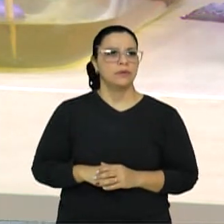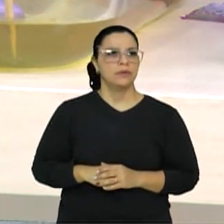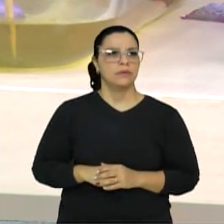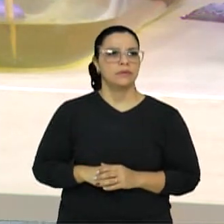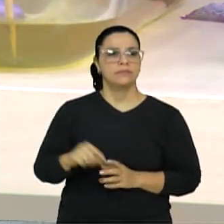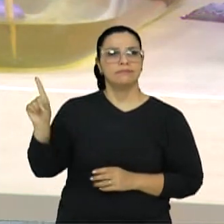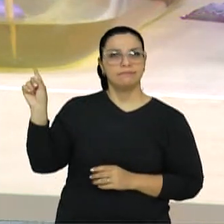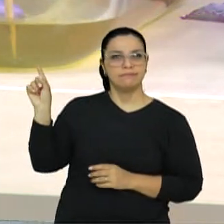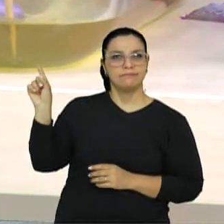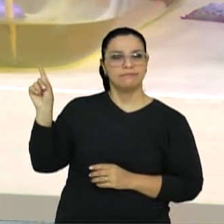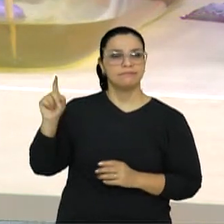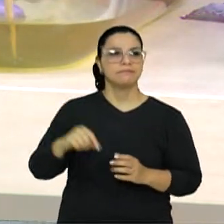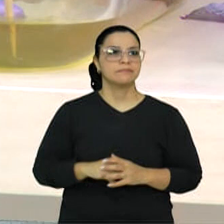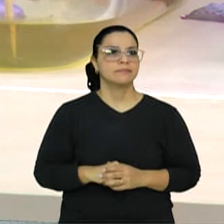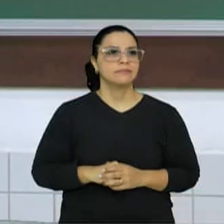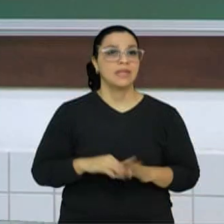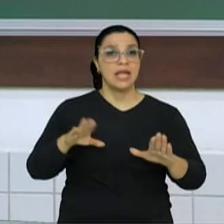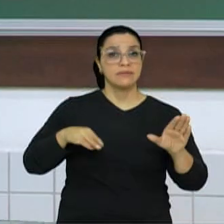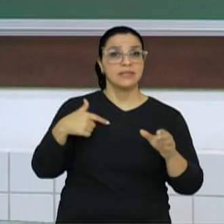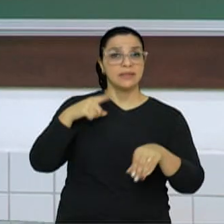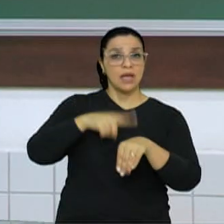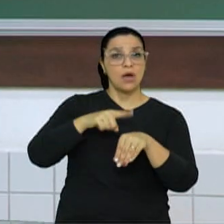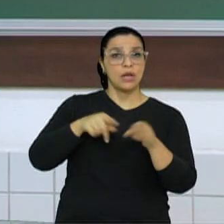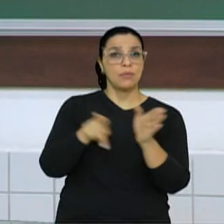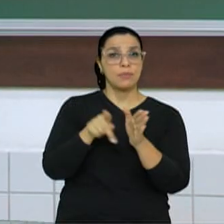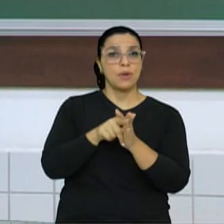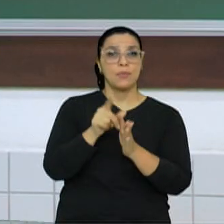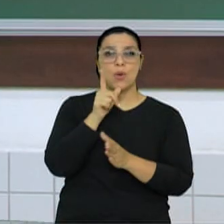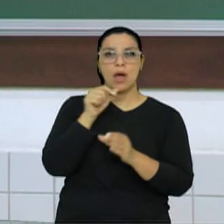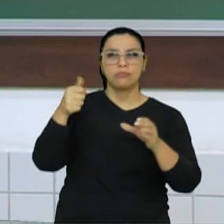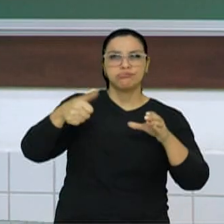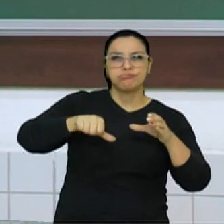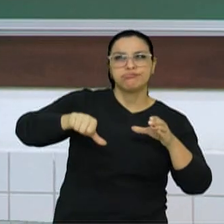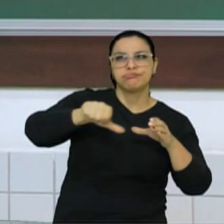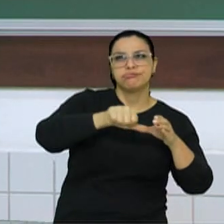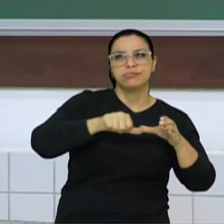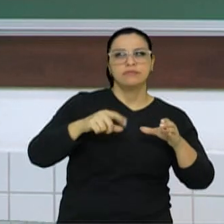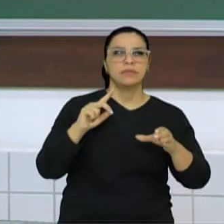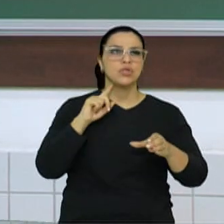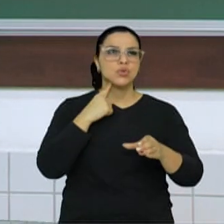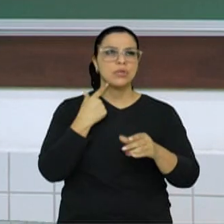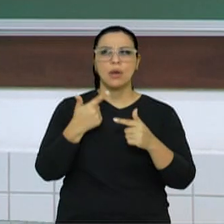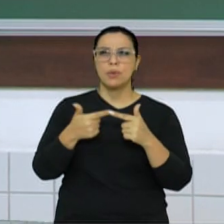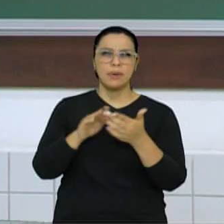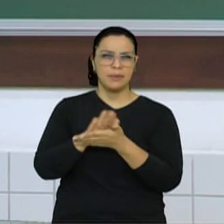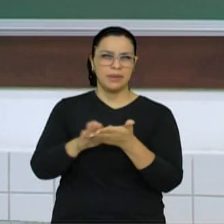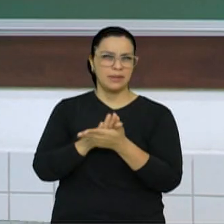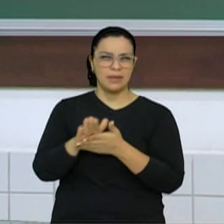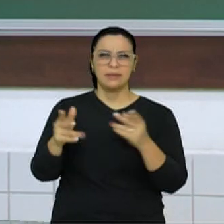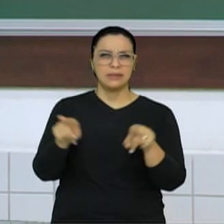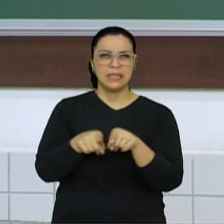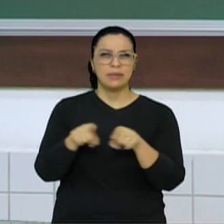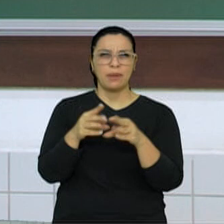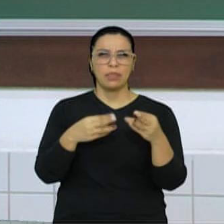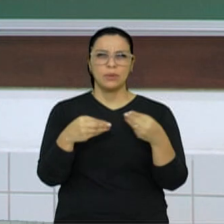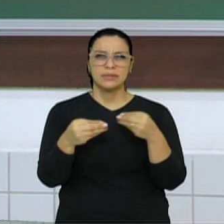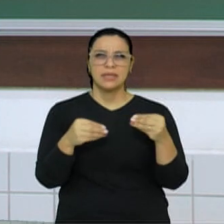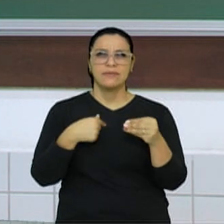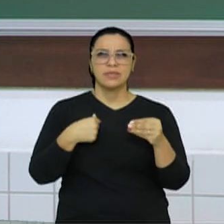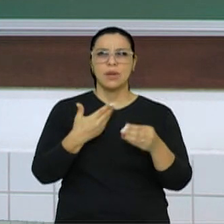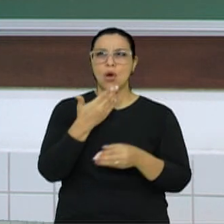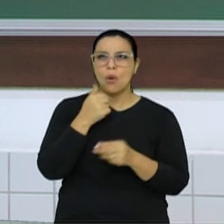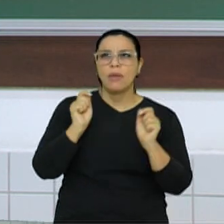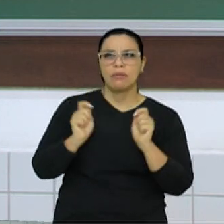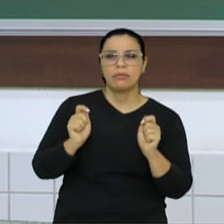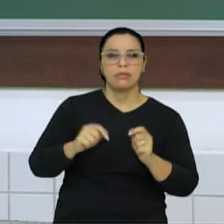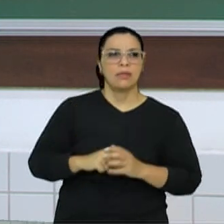um pouquinho deitadinha. Talvez na hora de eu colocar a outra parte da gelatina, ela pegue um pouquinho, daí talvez eu tire aqui para não estragar, para ela poder ser